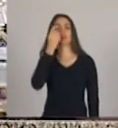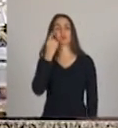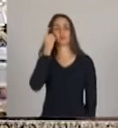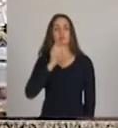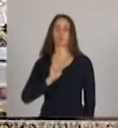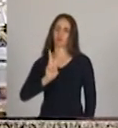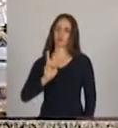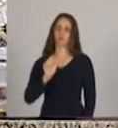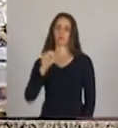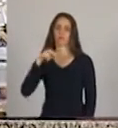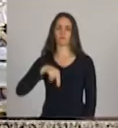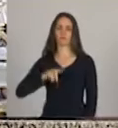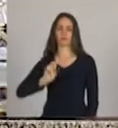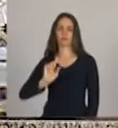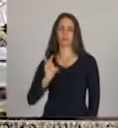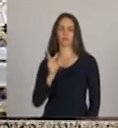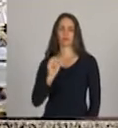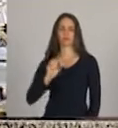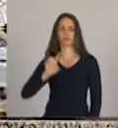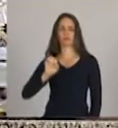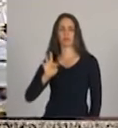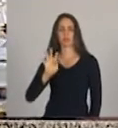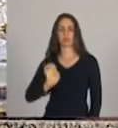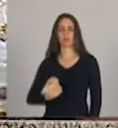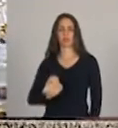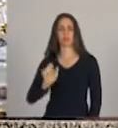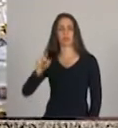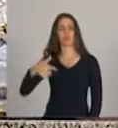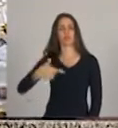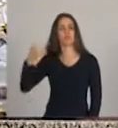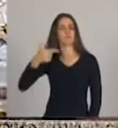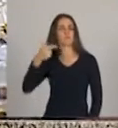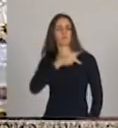Deputado Vandinho Leite, vice-presidente da comissão.